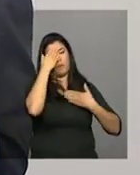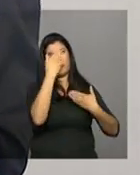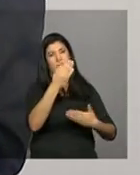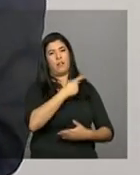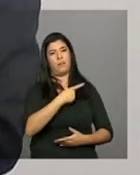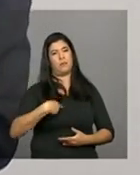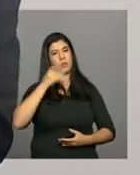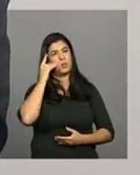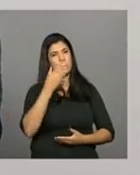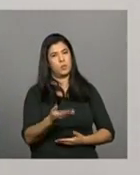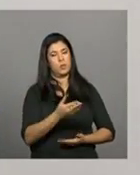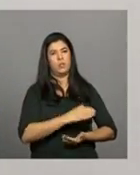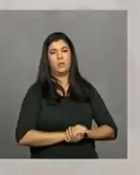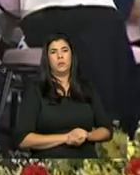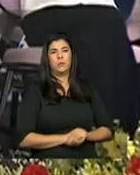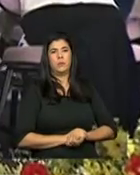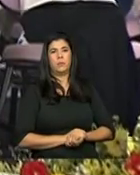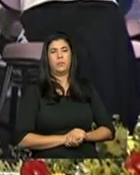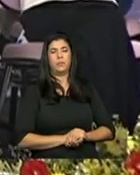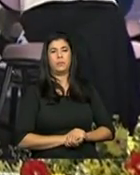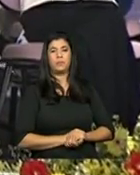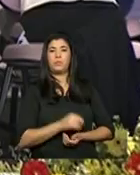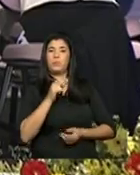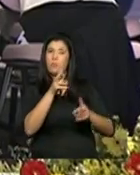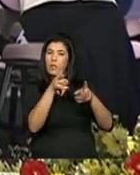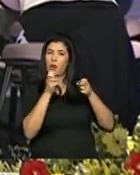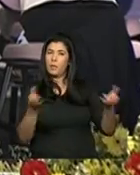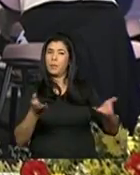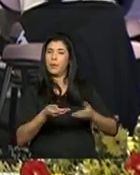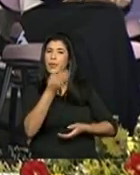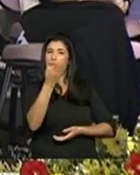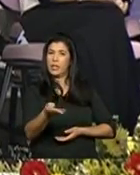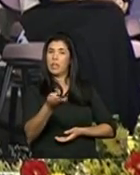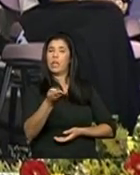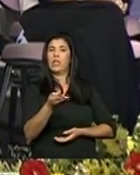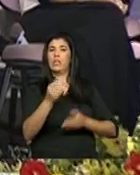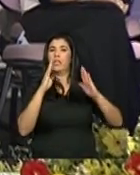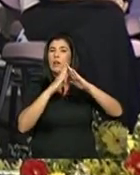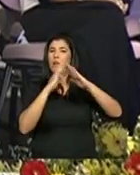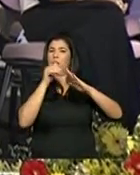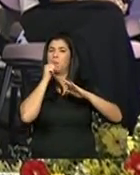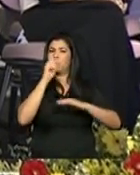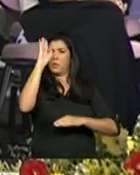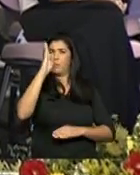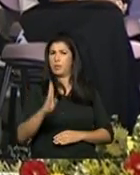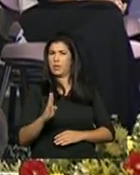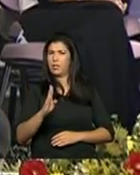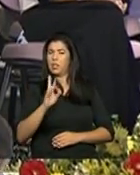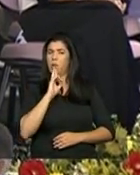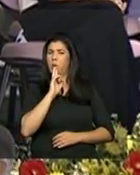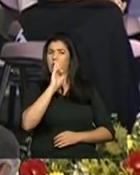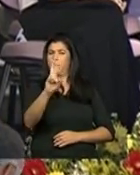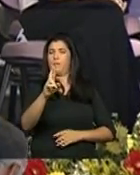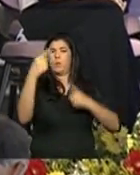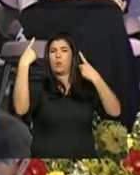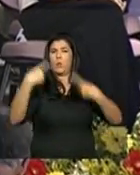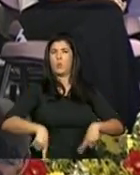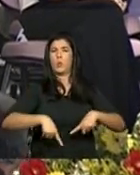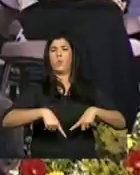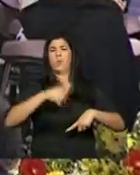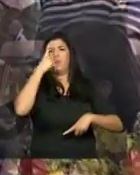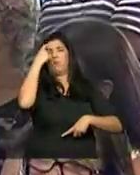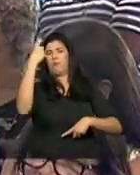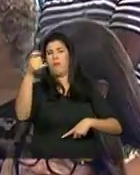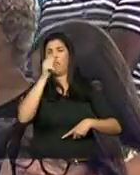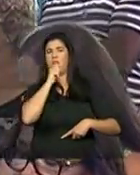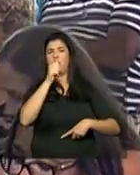presidenta. Vejo a Casa da Mulher Brasileira como uma resposta vigorosa à impunidade, que hoje ainda não